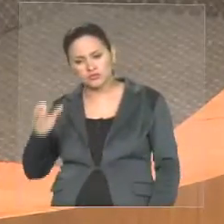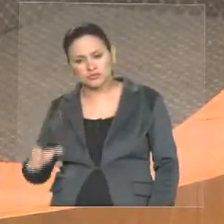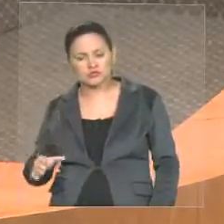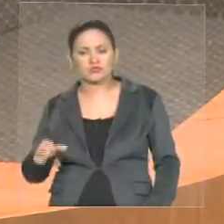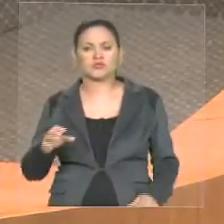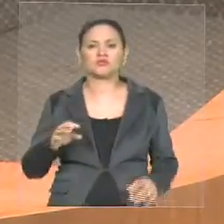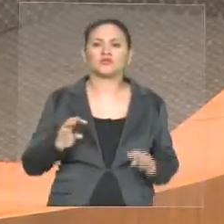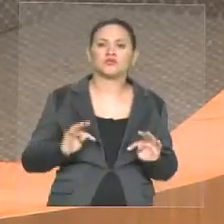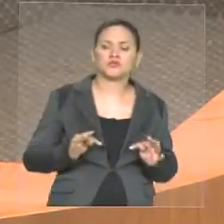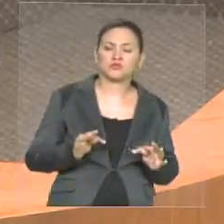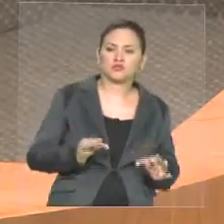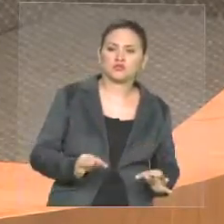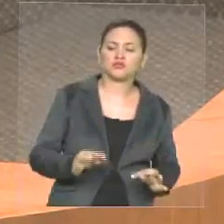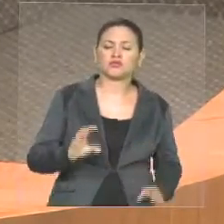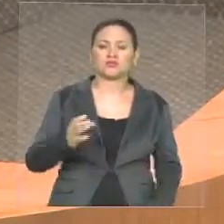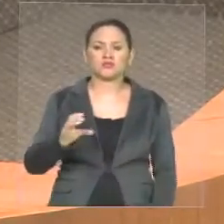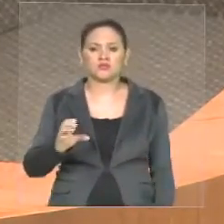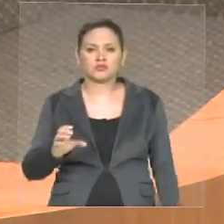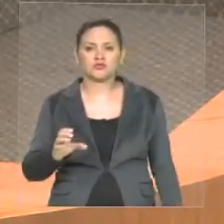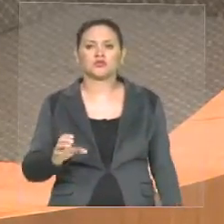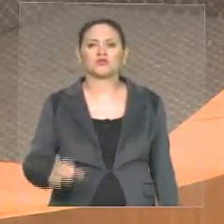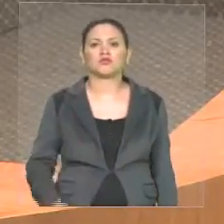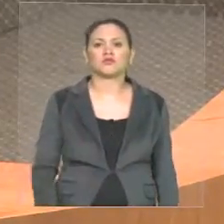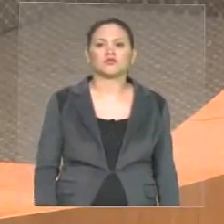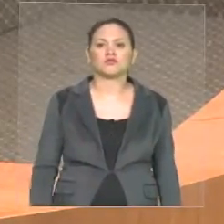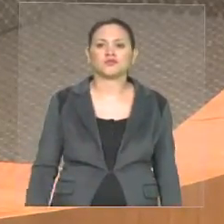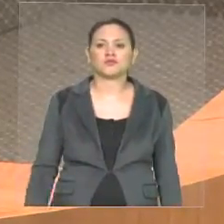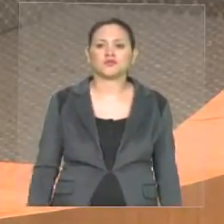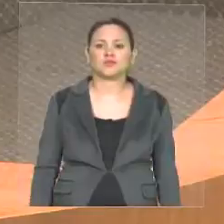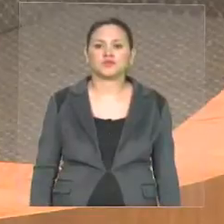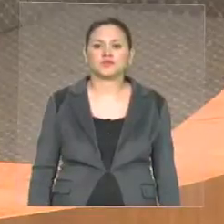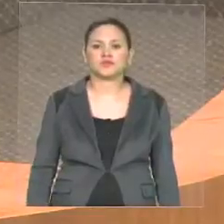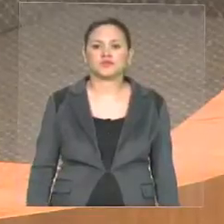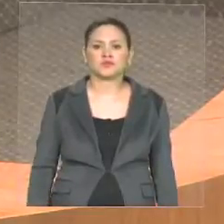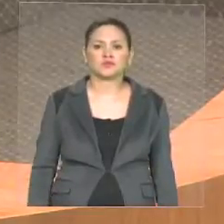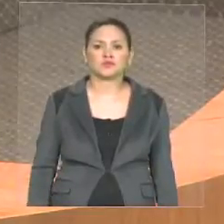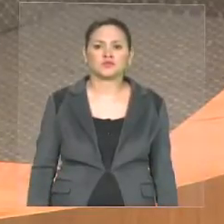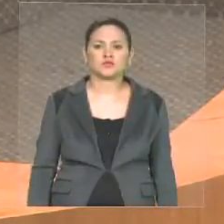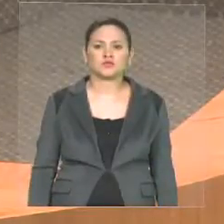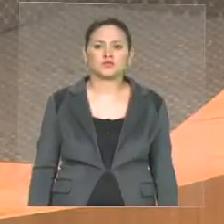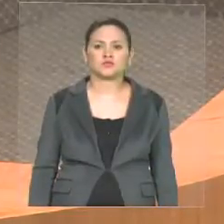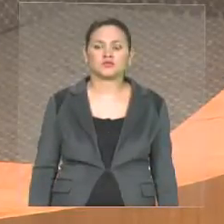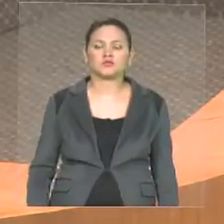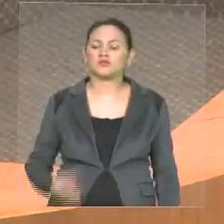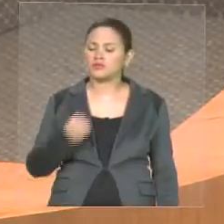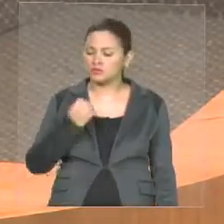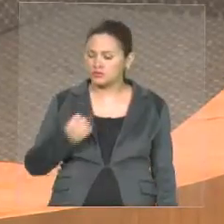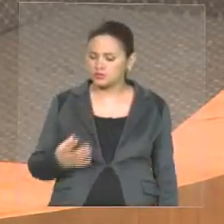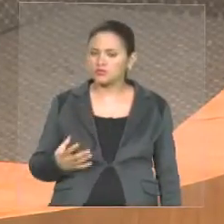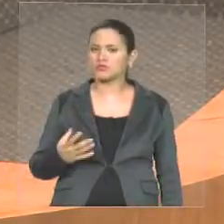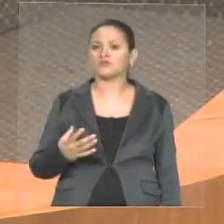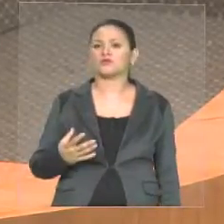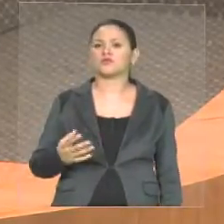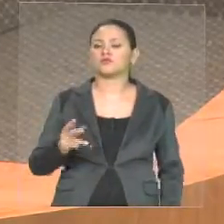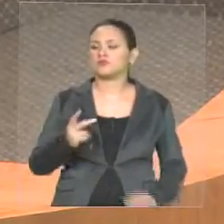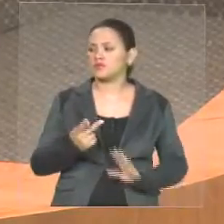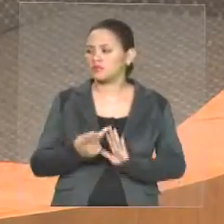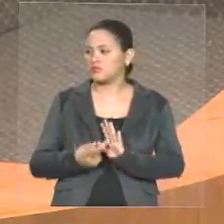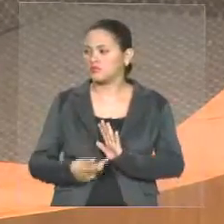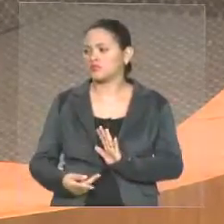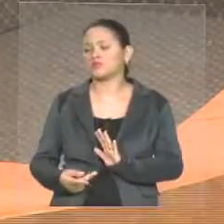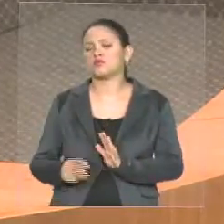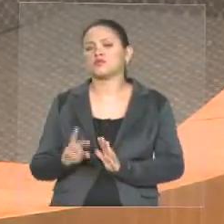tecnologia. Então, ficou bastante, foi muito bem acolhido o projeto pela comunidade,